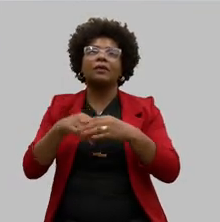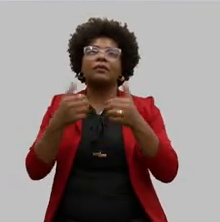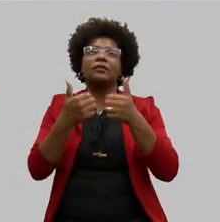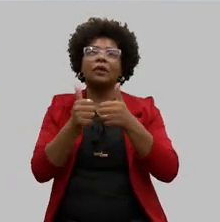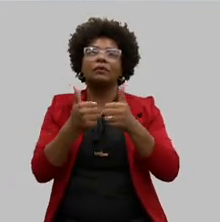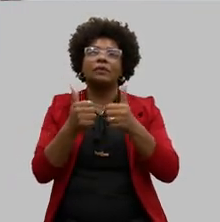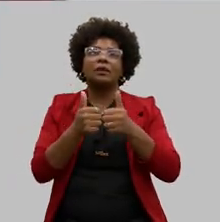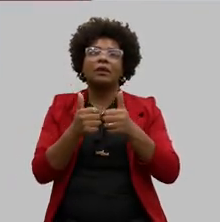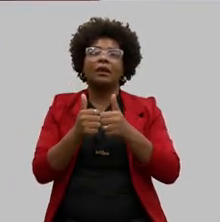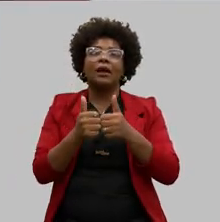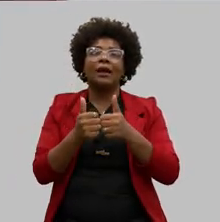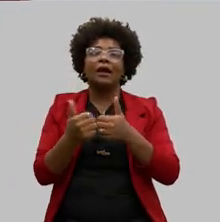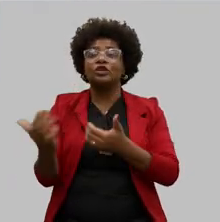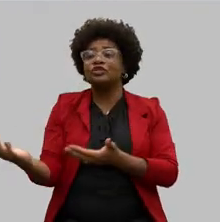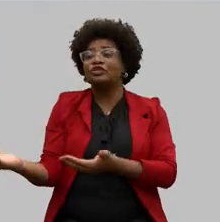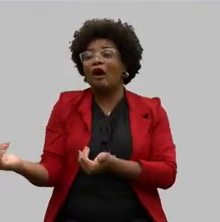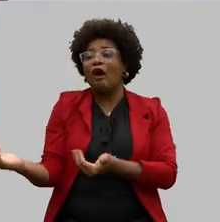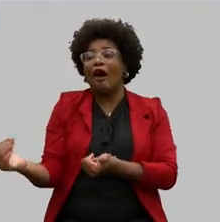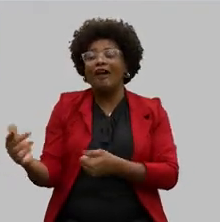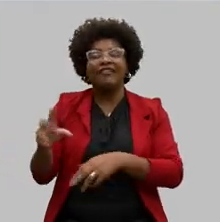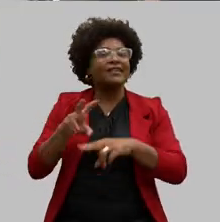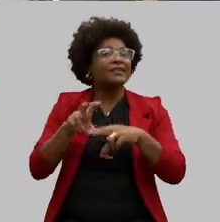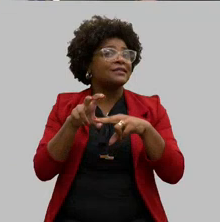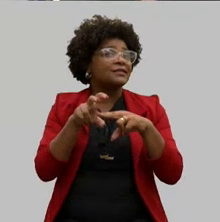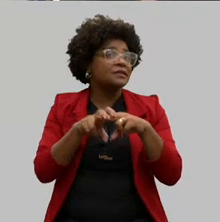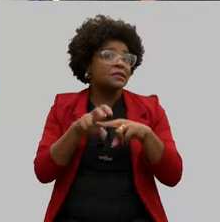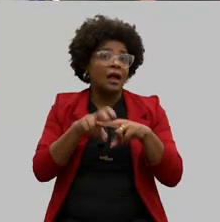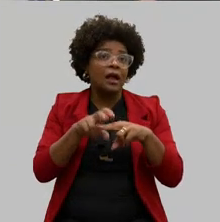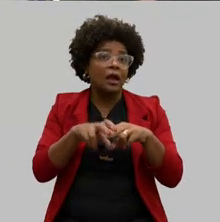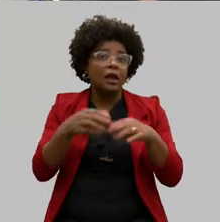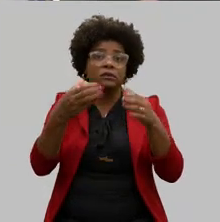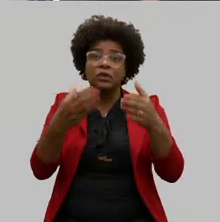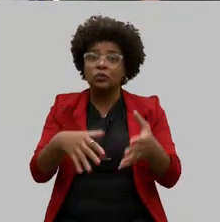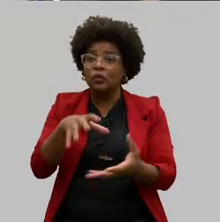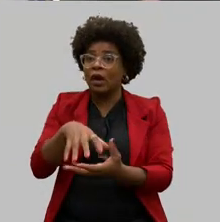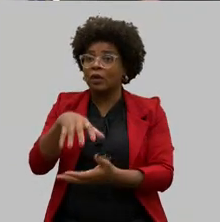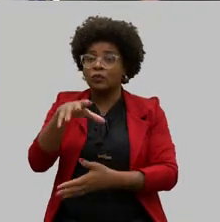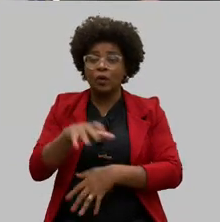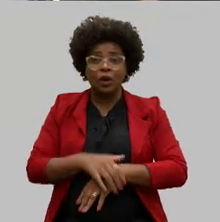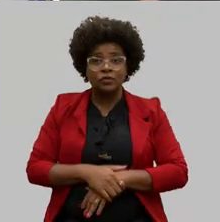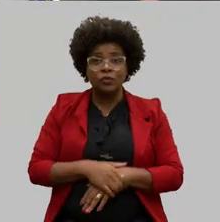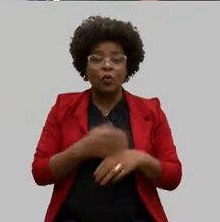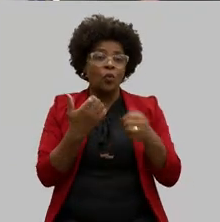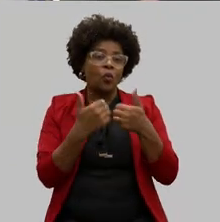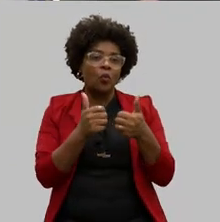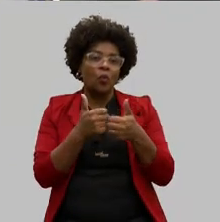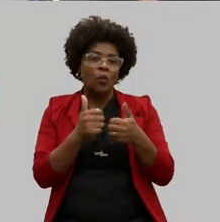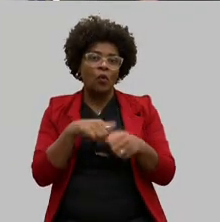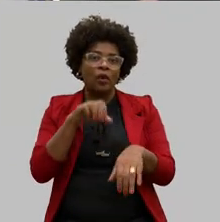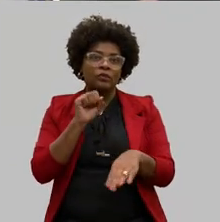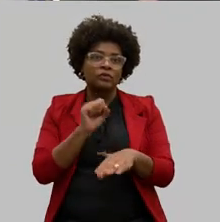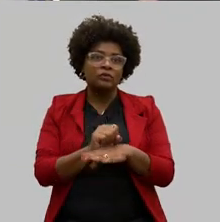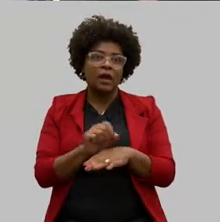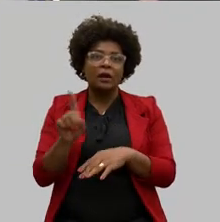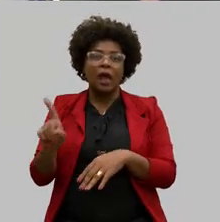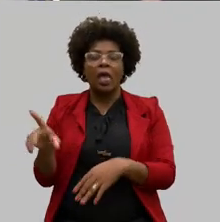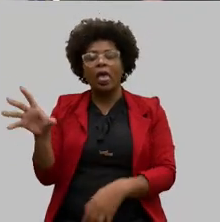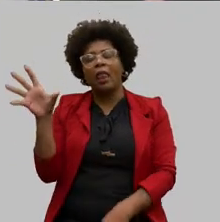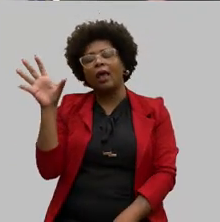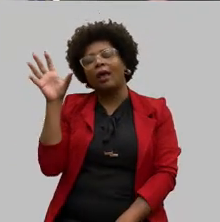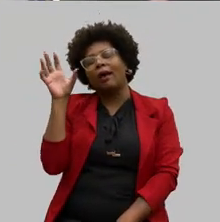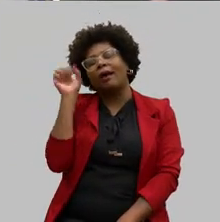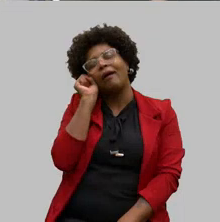mais nova tá lá no lugar do idoso a hora que o ônibus para ele olha entrou o idoso e ele dorme na